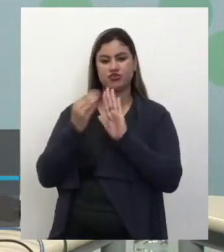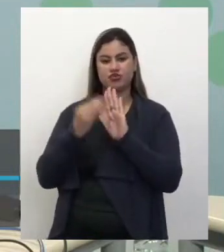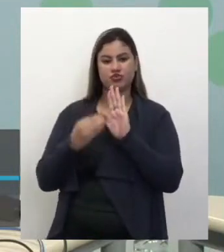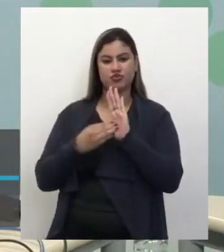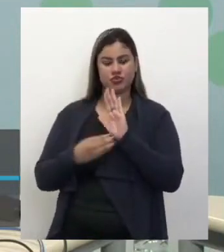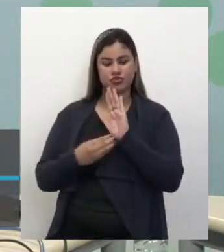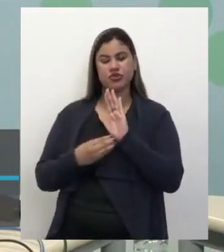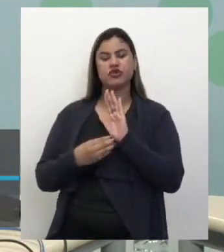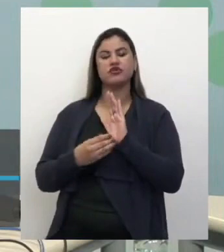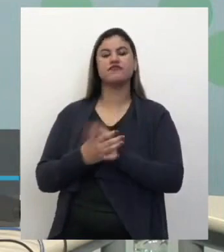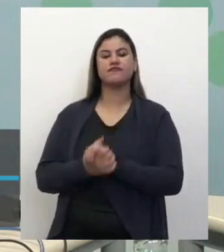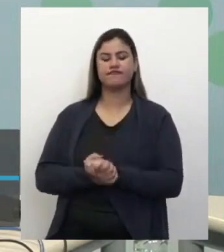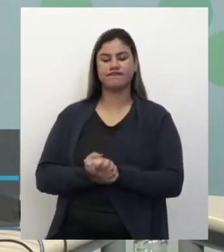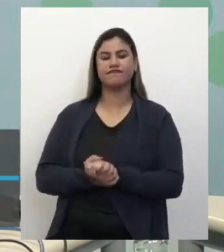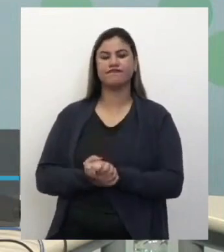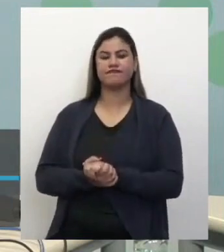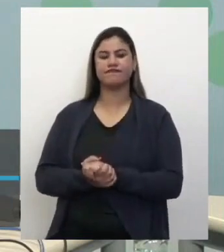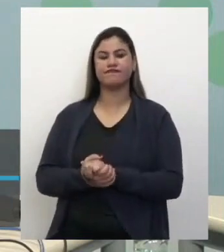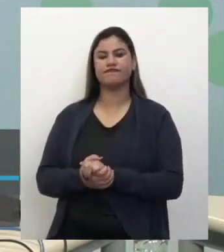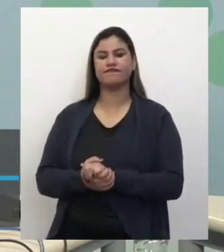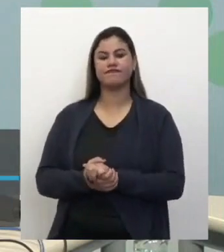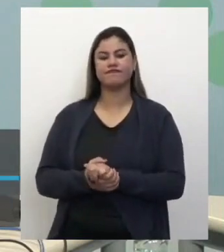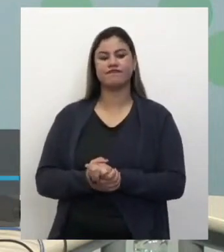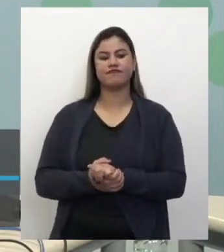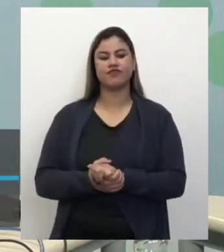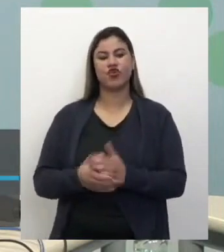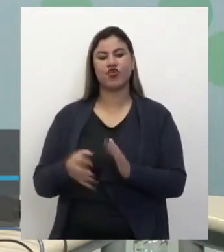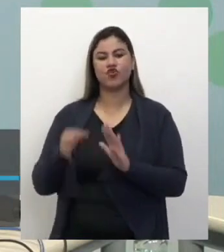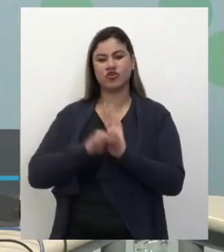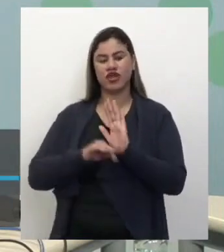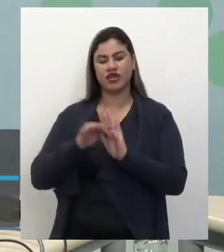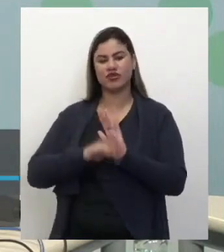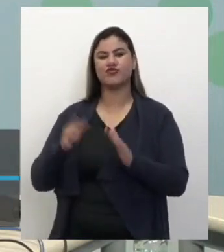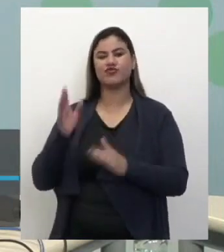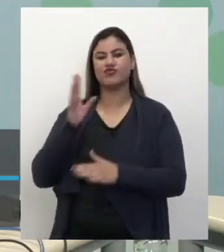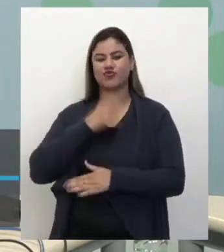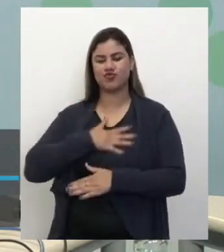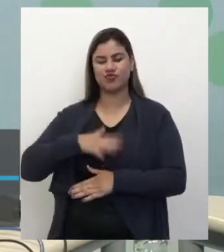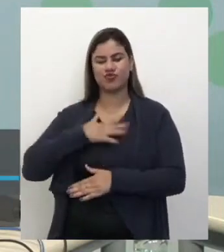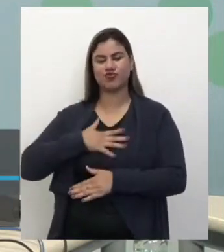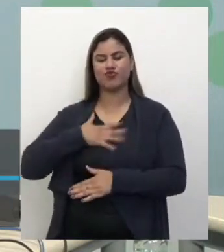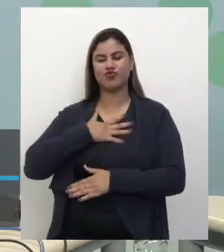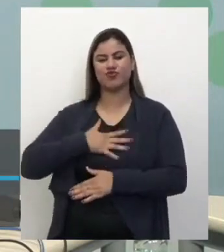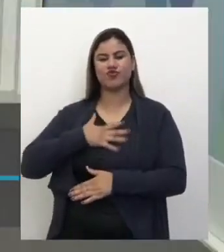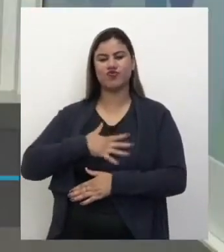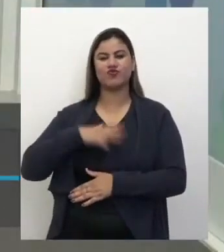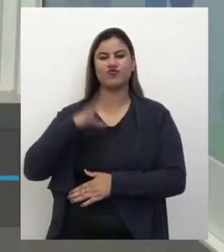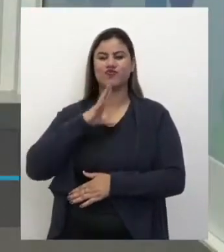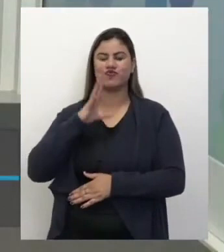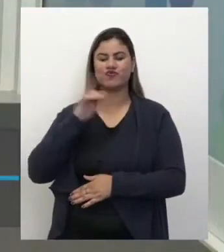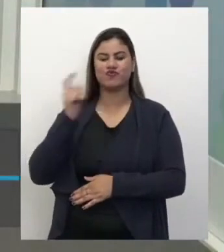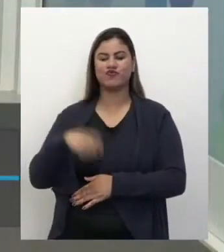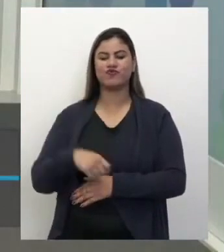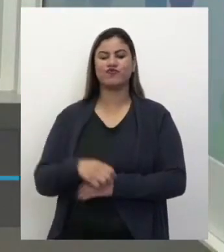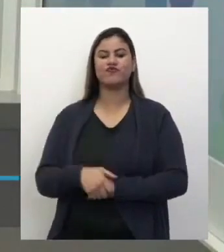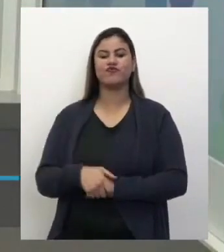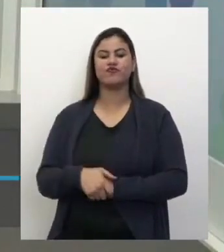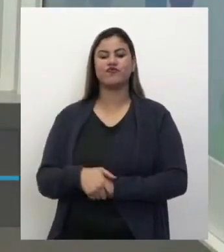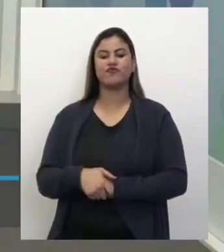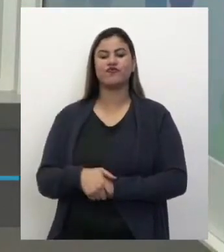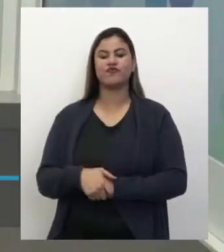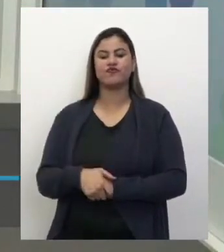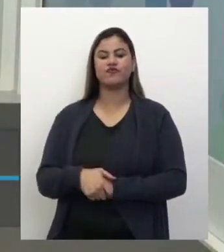o texto algo mais produtivo, um pouco mais agradável, né, Pro? Exatamente.